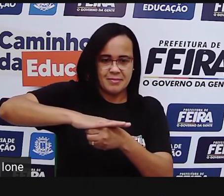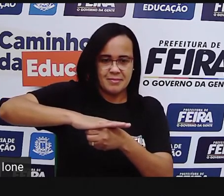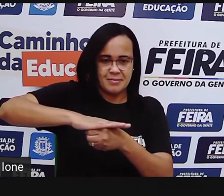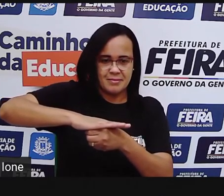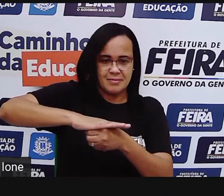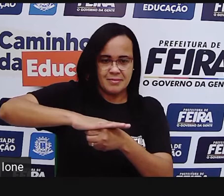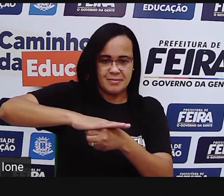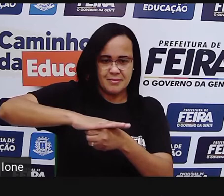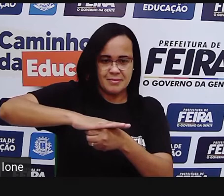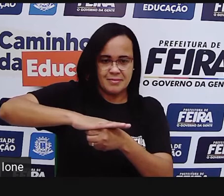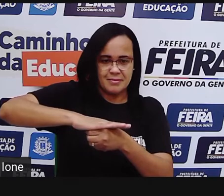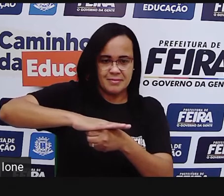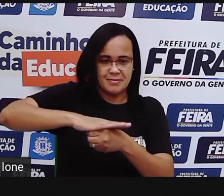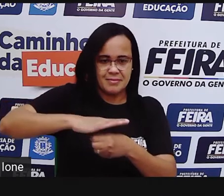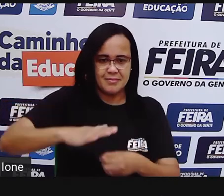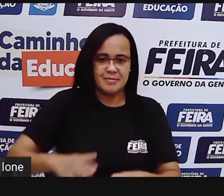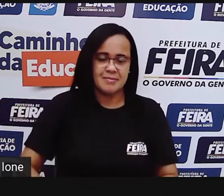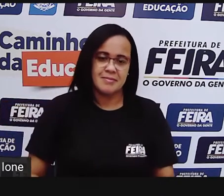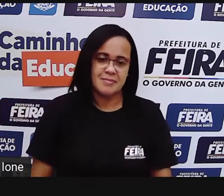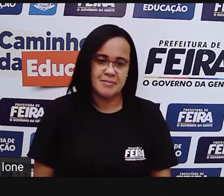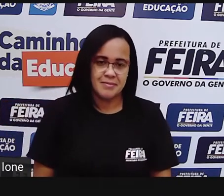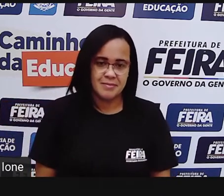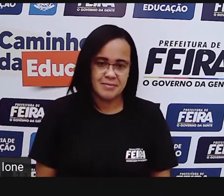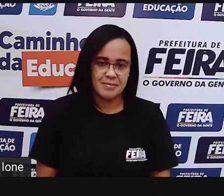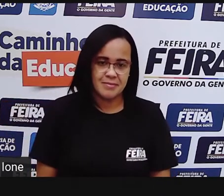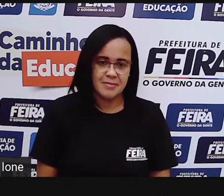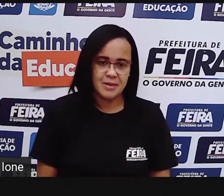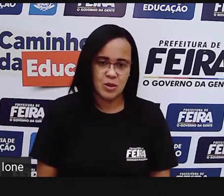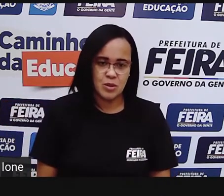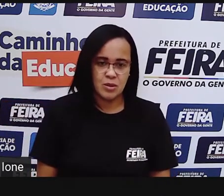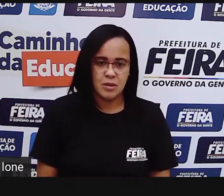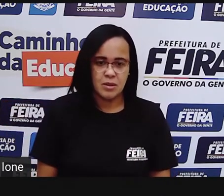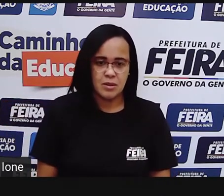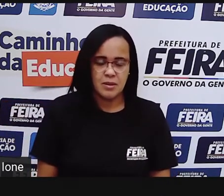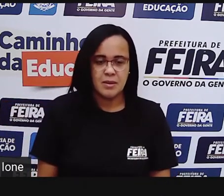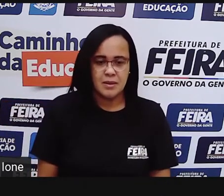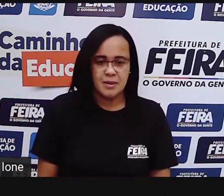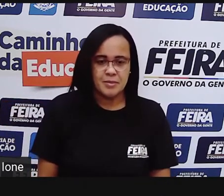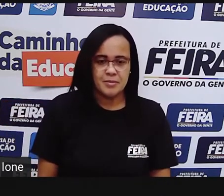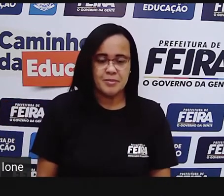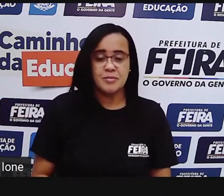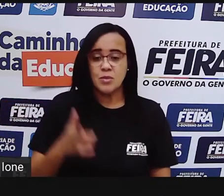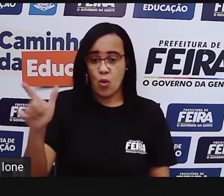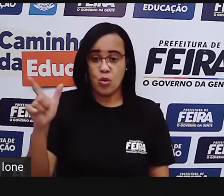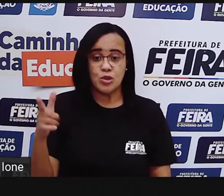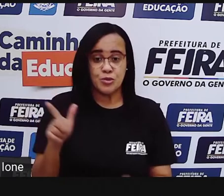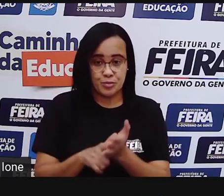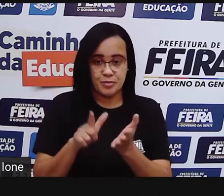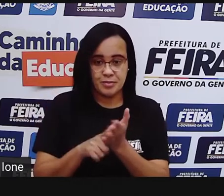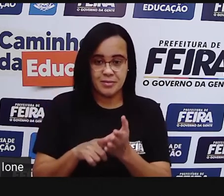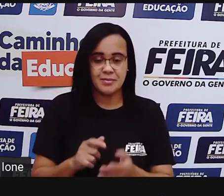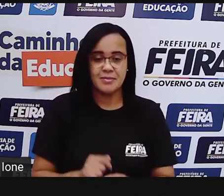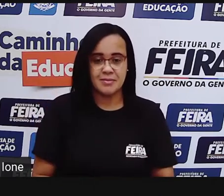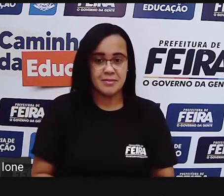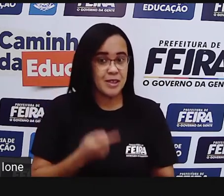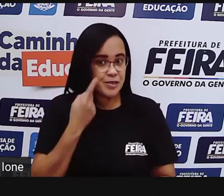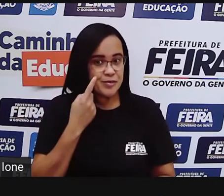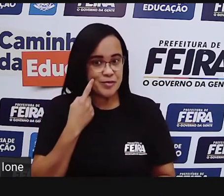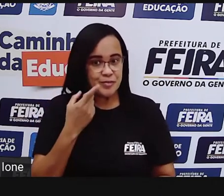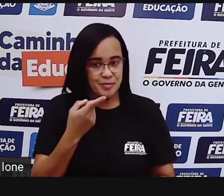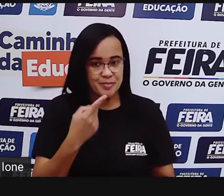Será que vai dar certo? Ai, meninada, a Prelisa rasgou a folha dela. Vou pegar outra. Vamos. Vamos que vai dar